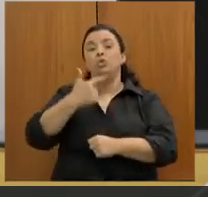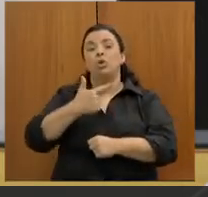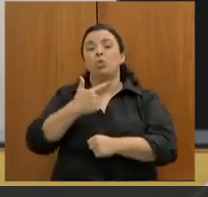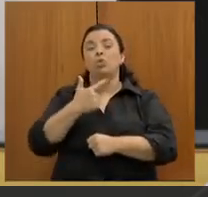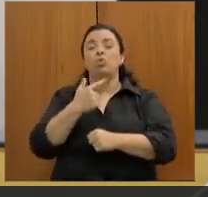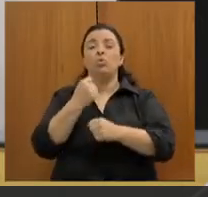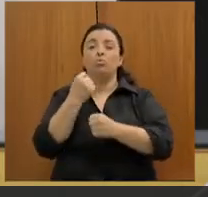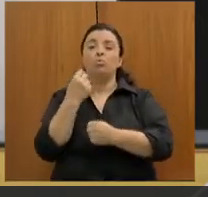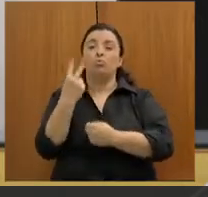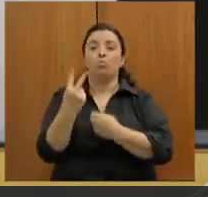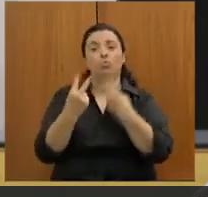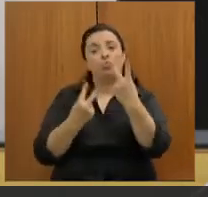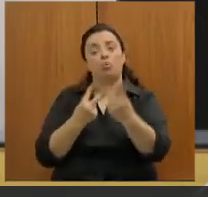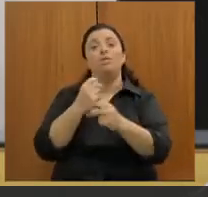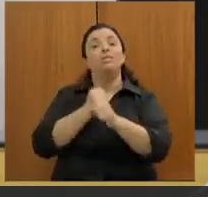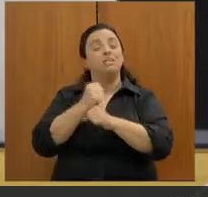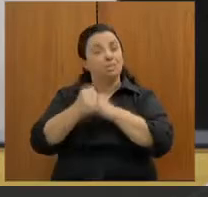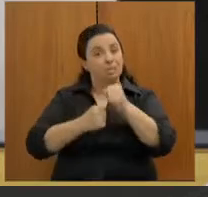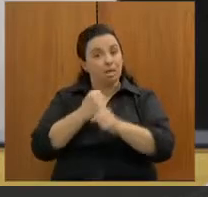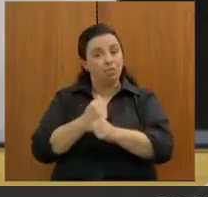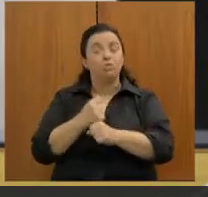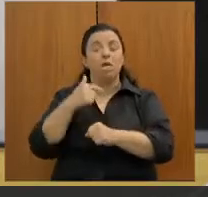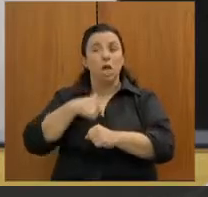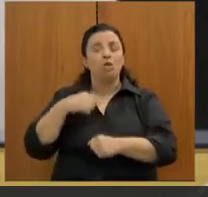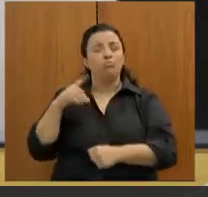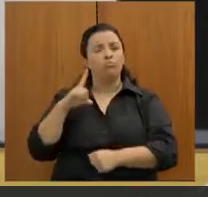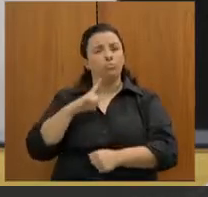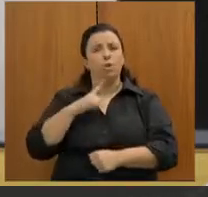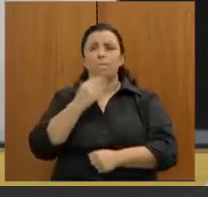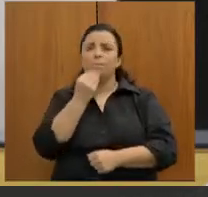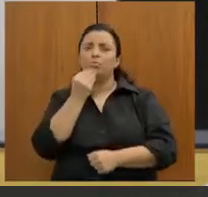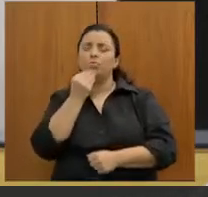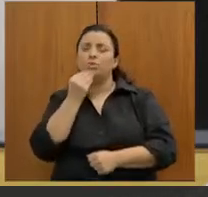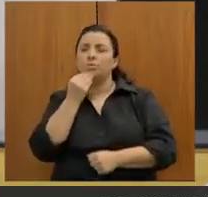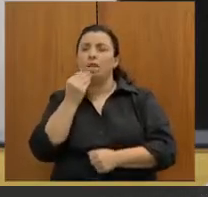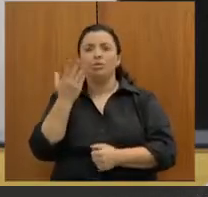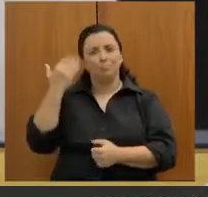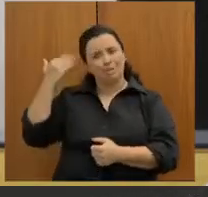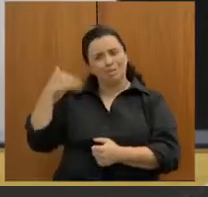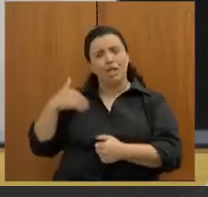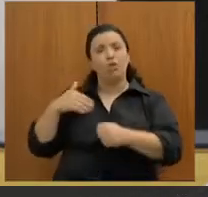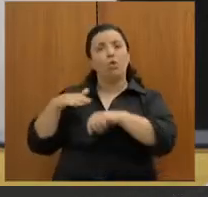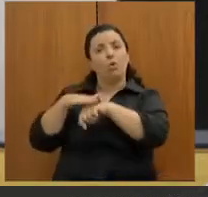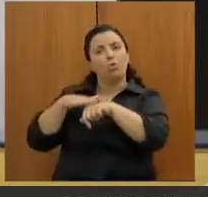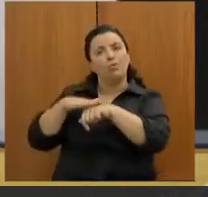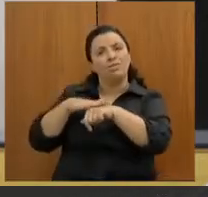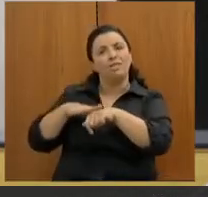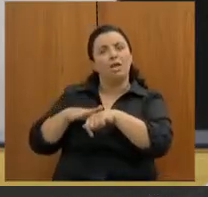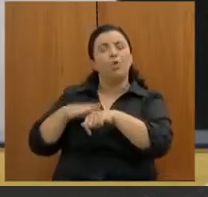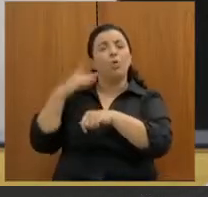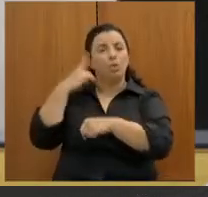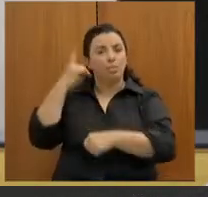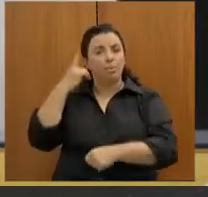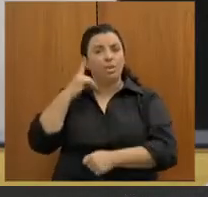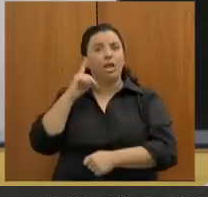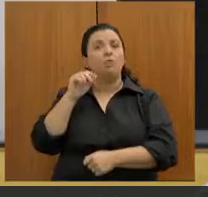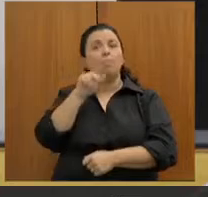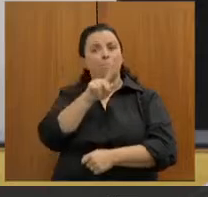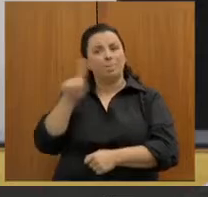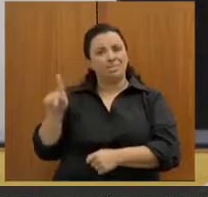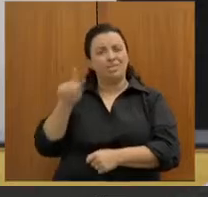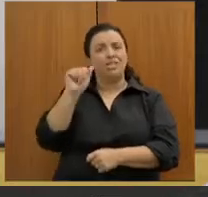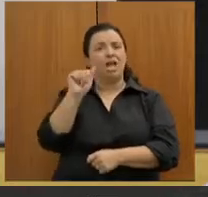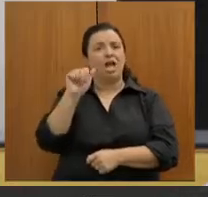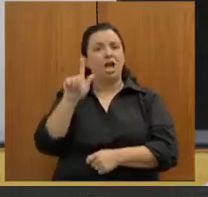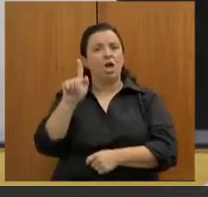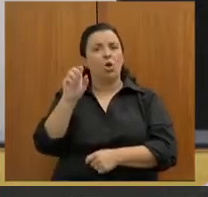em defesa dos direitos da mulher eu tive a oportunidade de conversar com o deputado Agostinho Patrus nosso Presidente apresentar